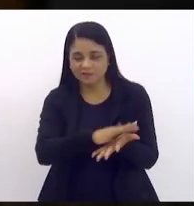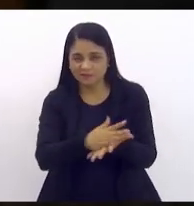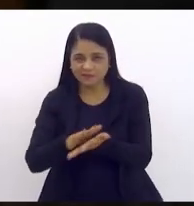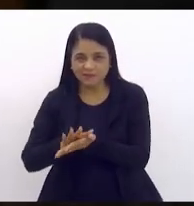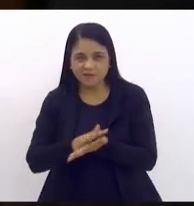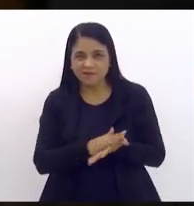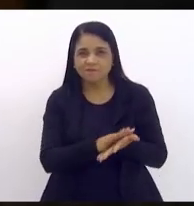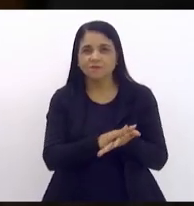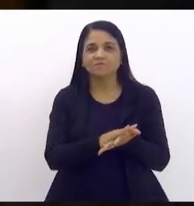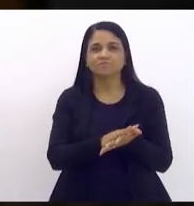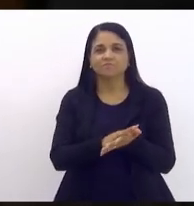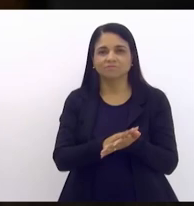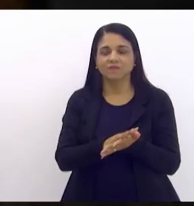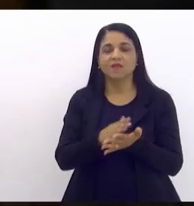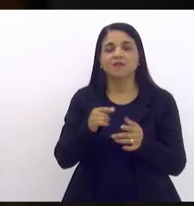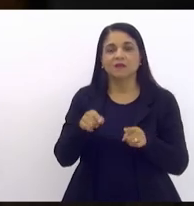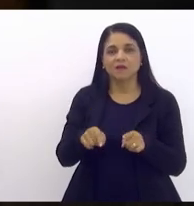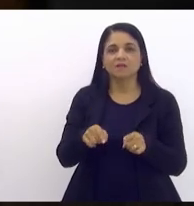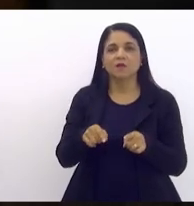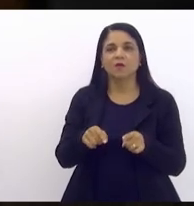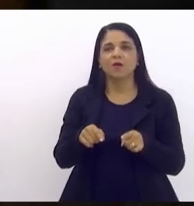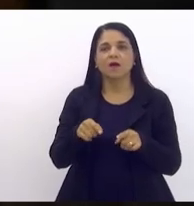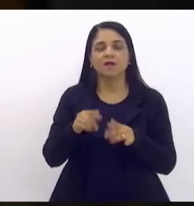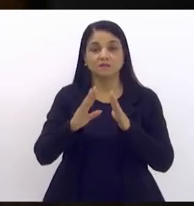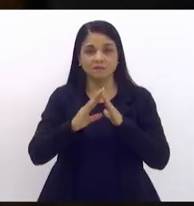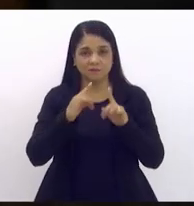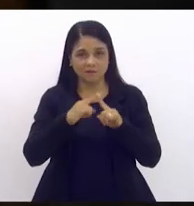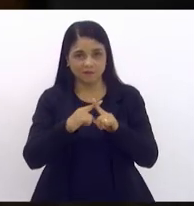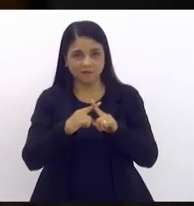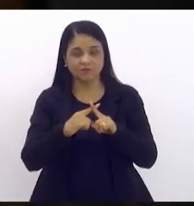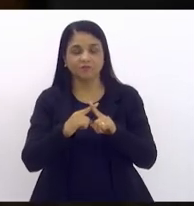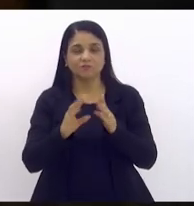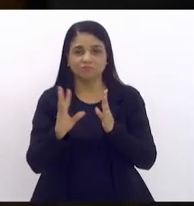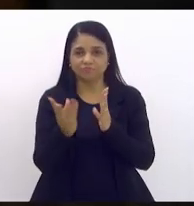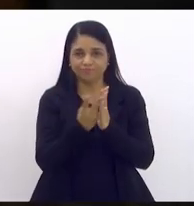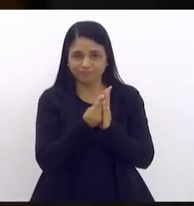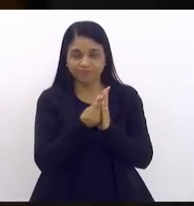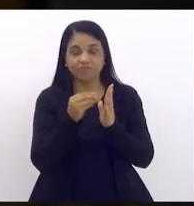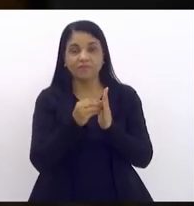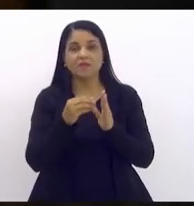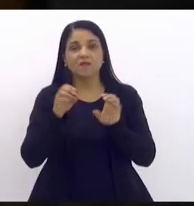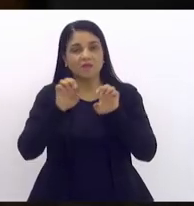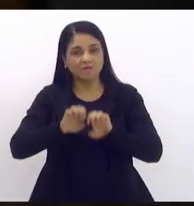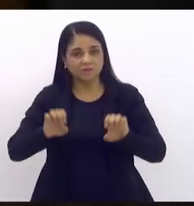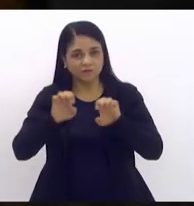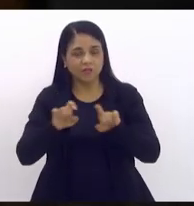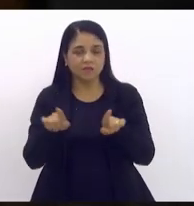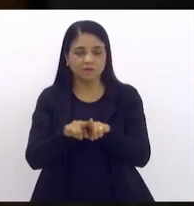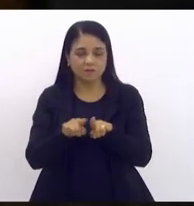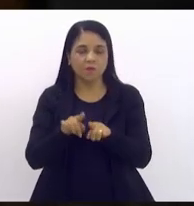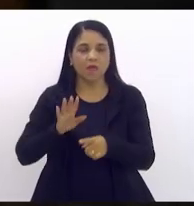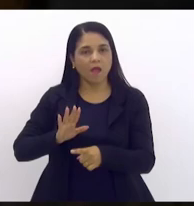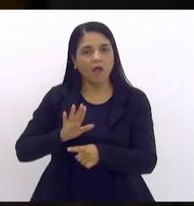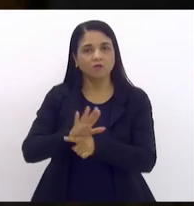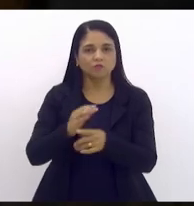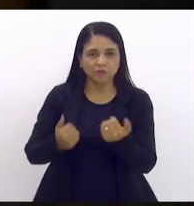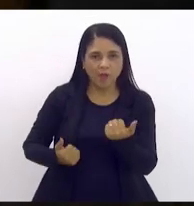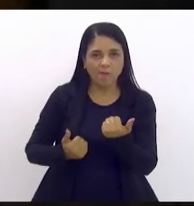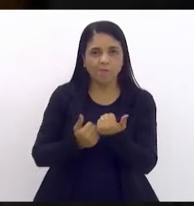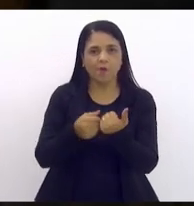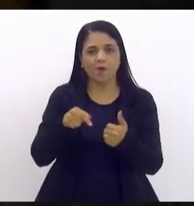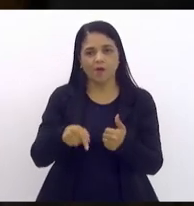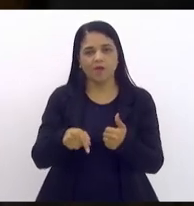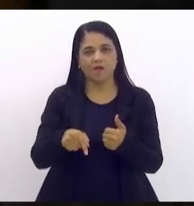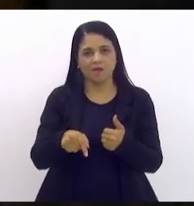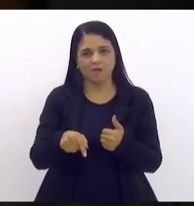muito grato por essa solidariedade, esse braço que as escolas de samba têm dado também às nossas igrejas, o apoio